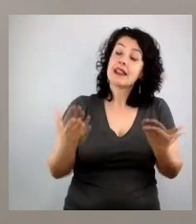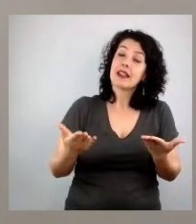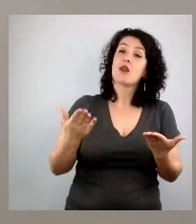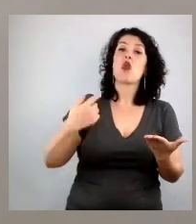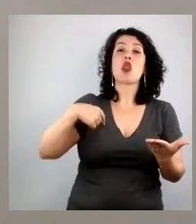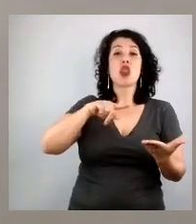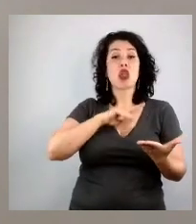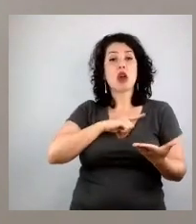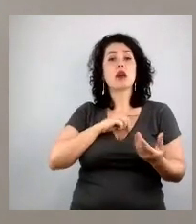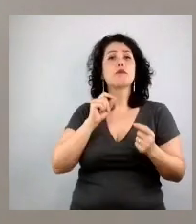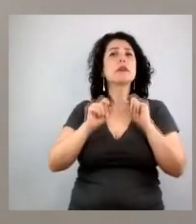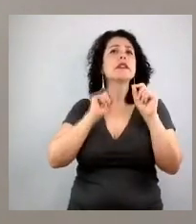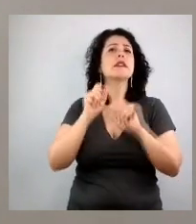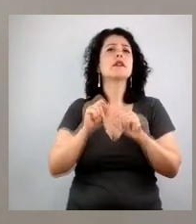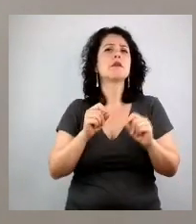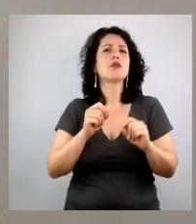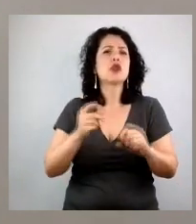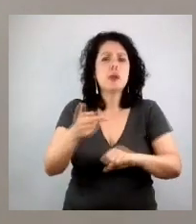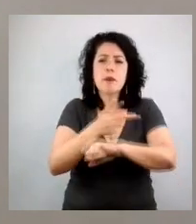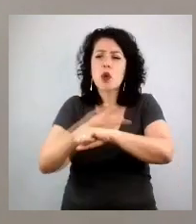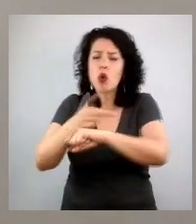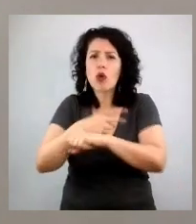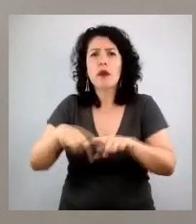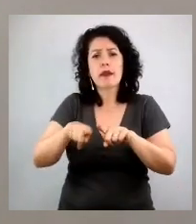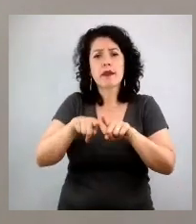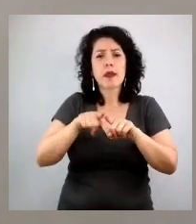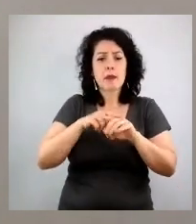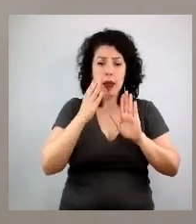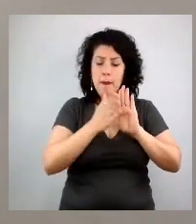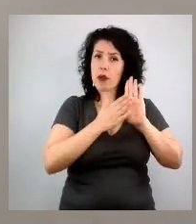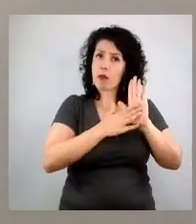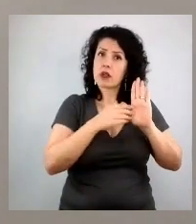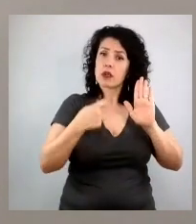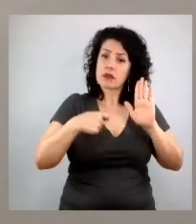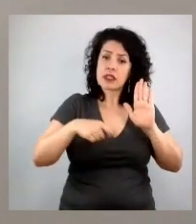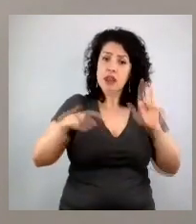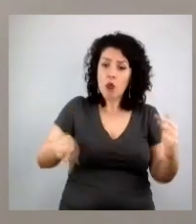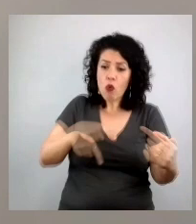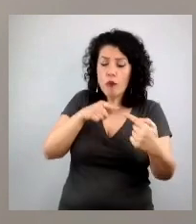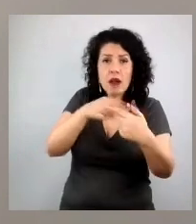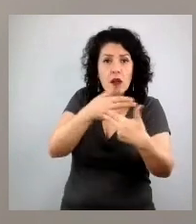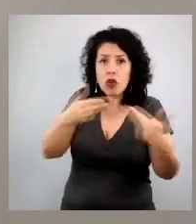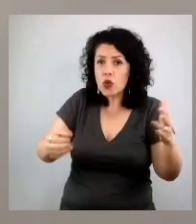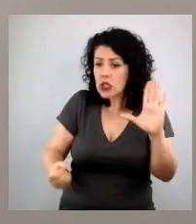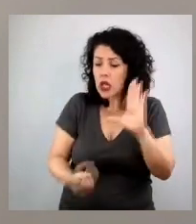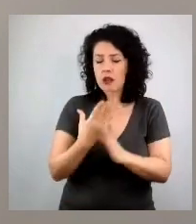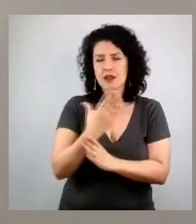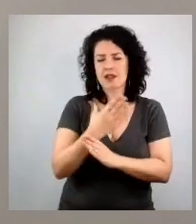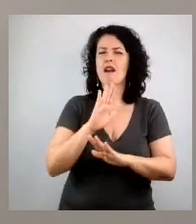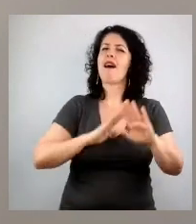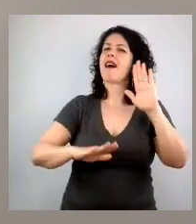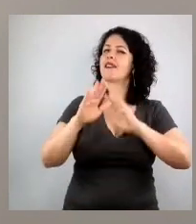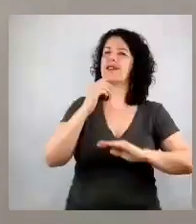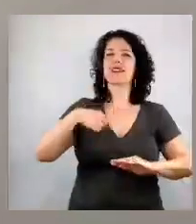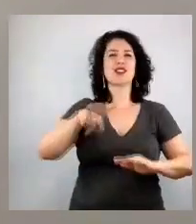assim, às vezes a gente deixa de ganhar patrocinador, a gente deixa de ganhar publicidade, mas pelo menos, assim, lá onde eu estou agora,